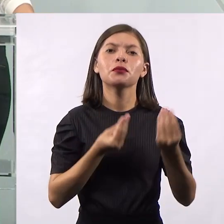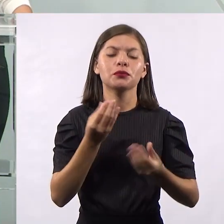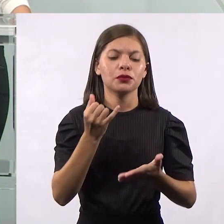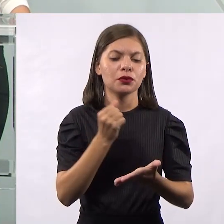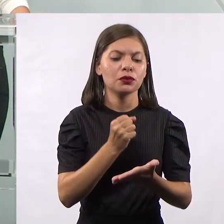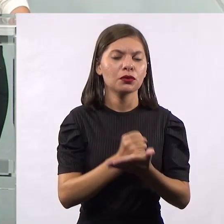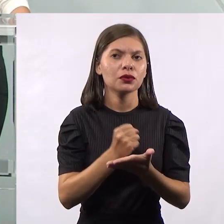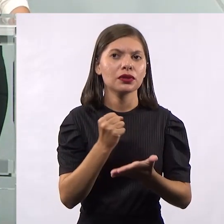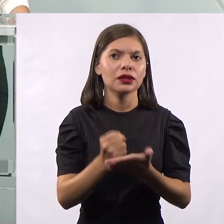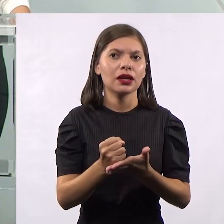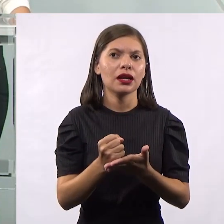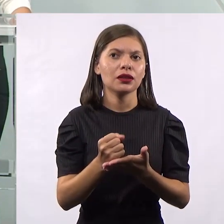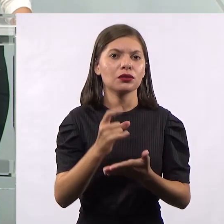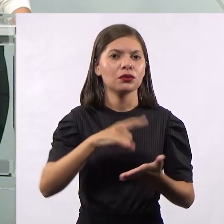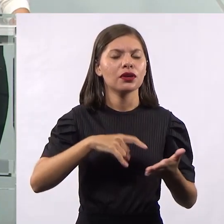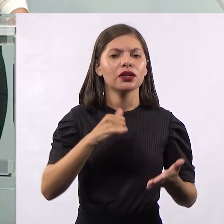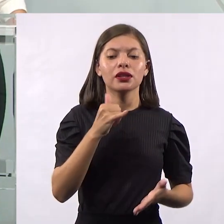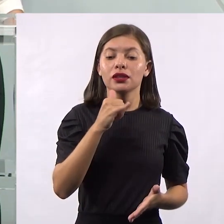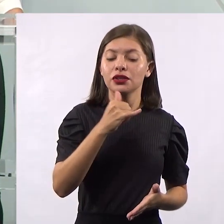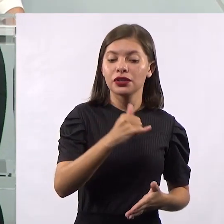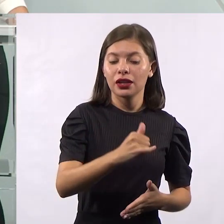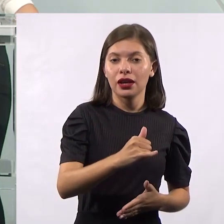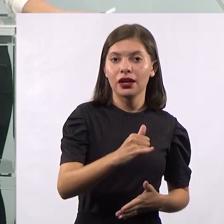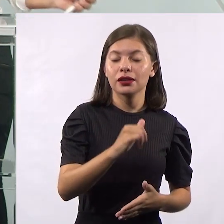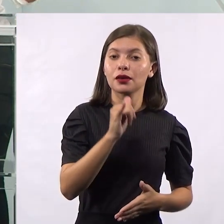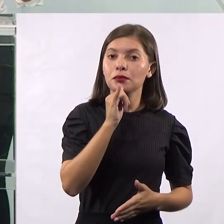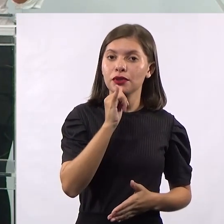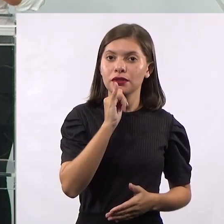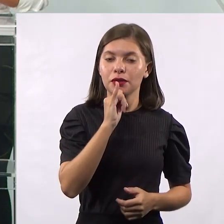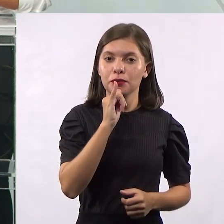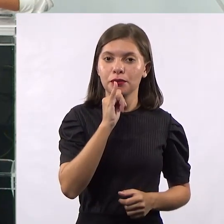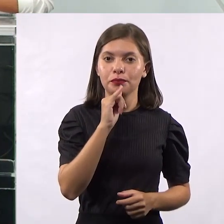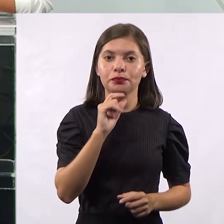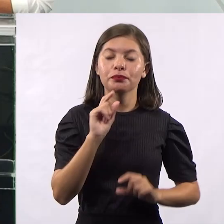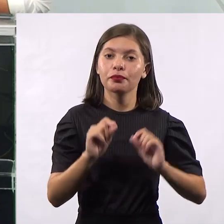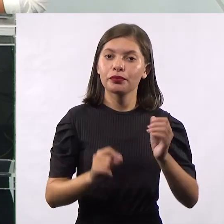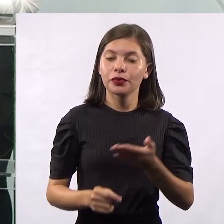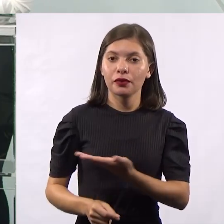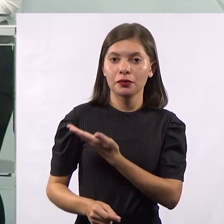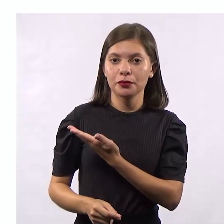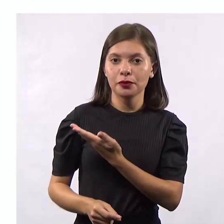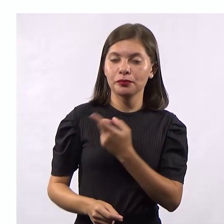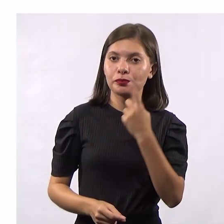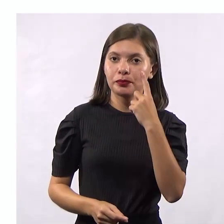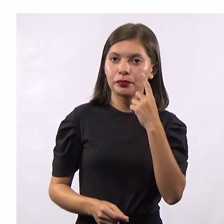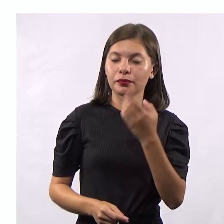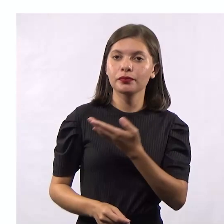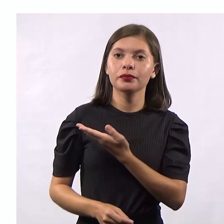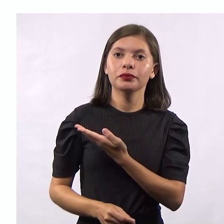por exemplo, de energia elétrica, tá? Vamos ver o que fala o 109